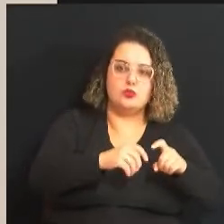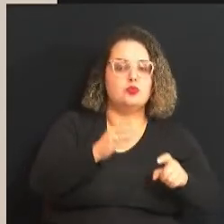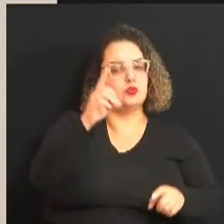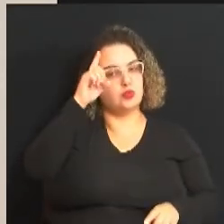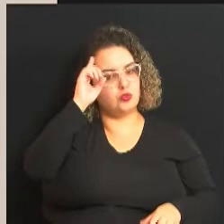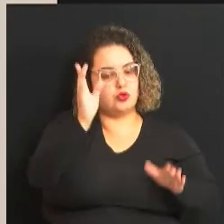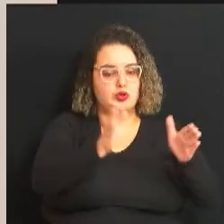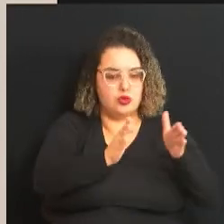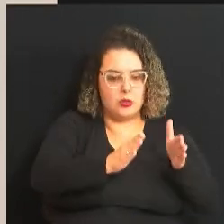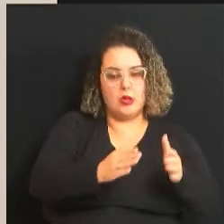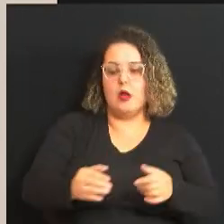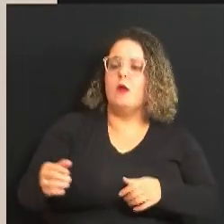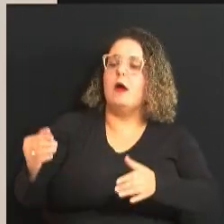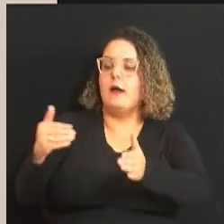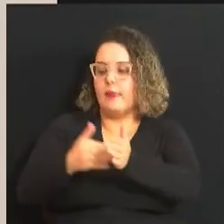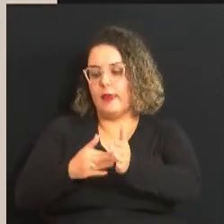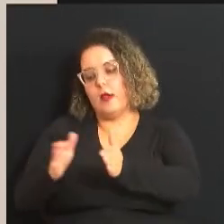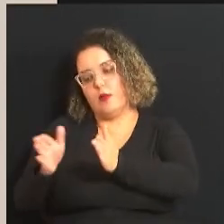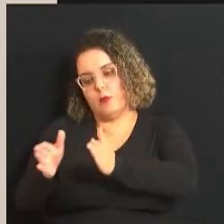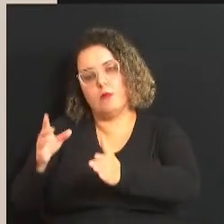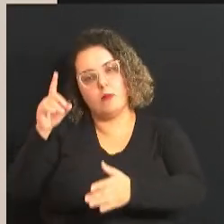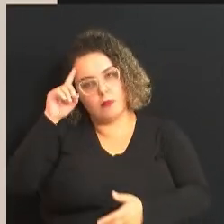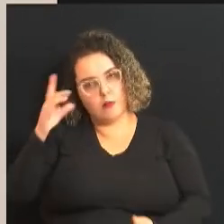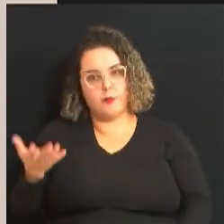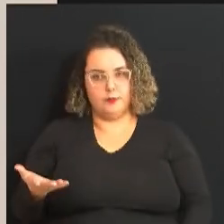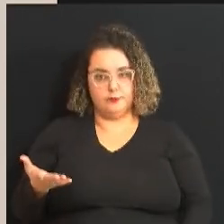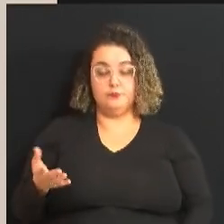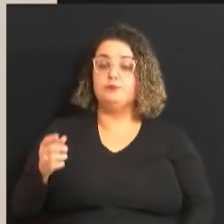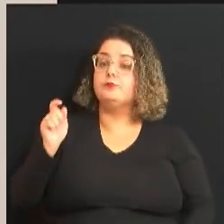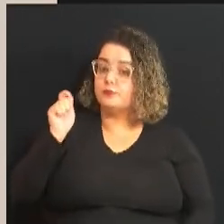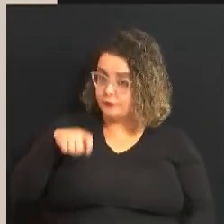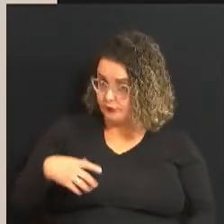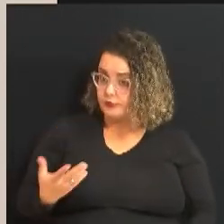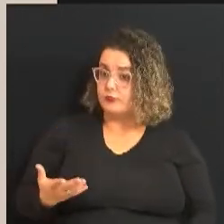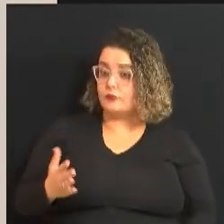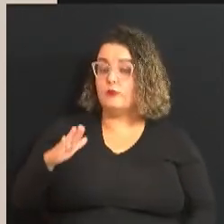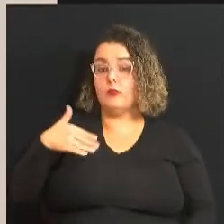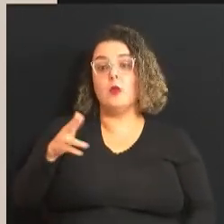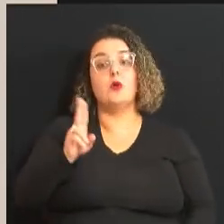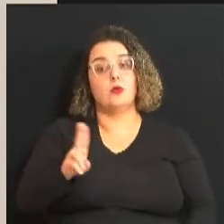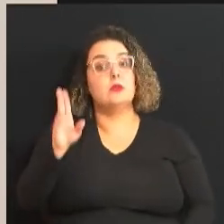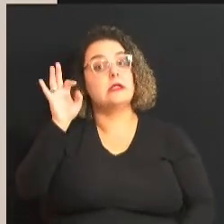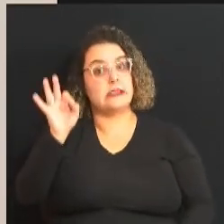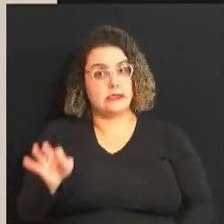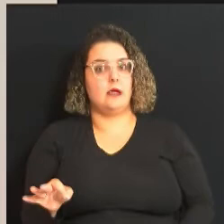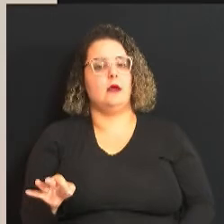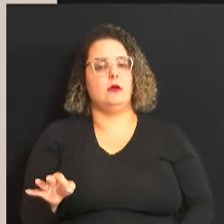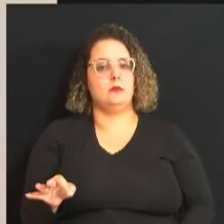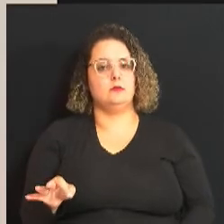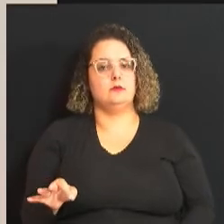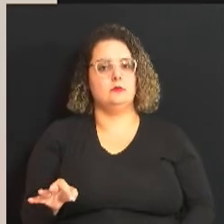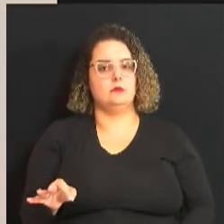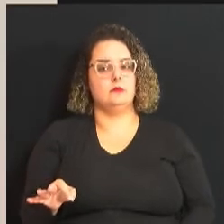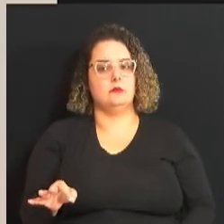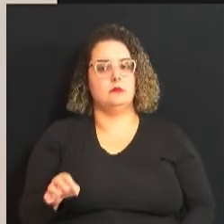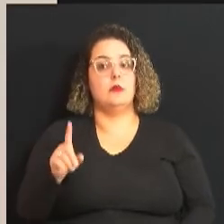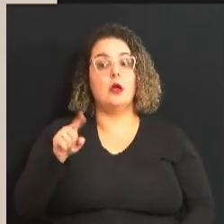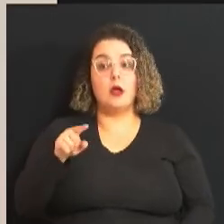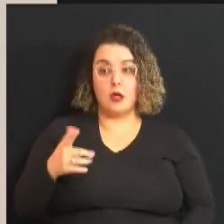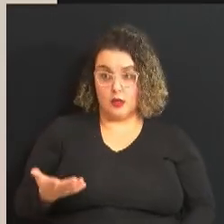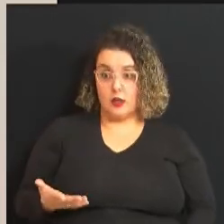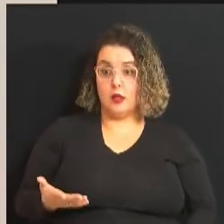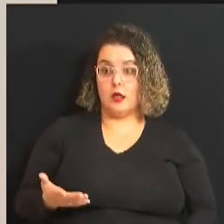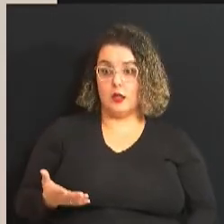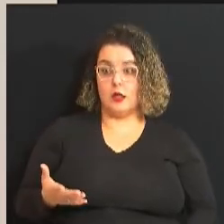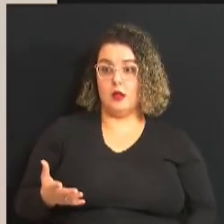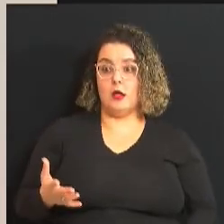tal do mês. E funciona, quando bem empregado, funciona assim. Esse também de